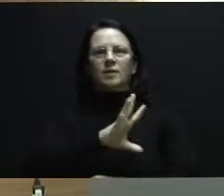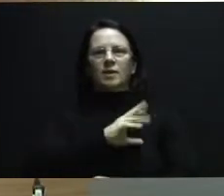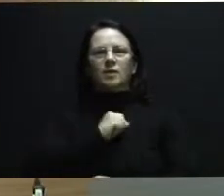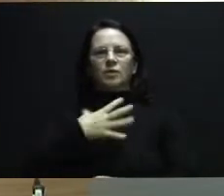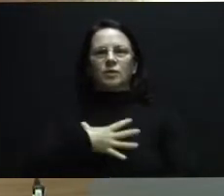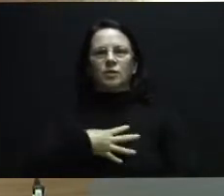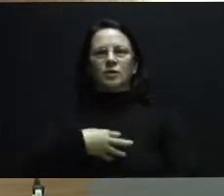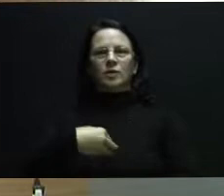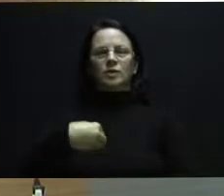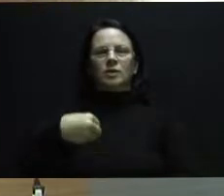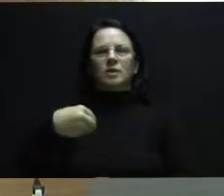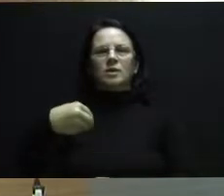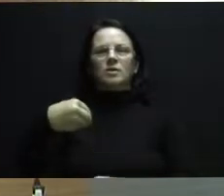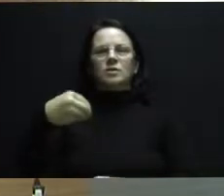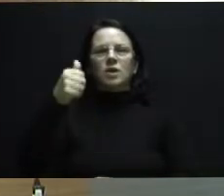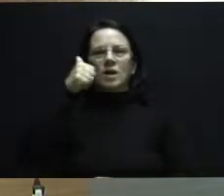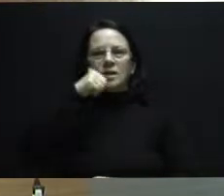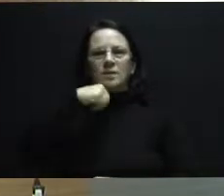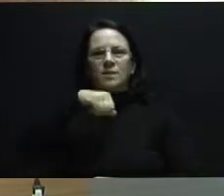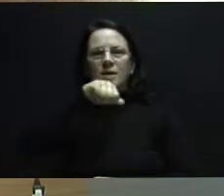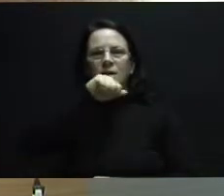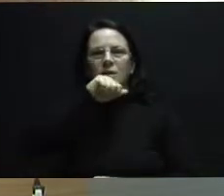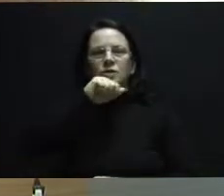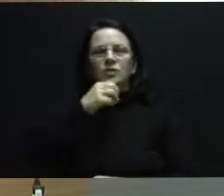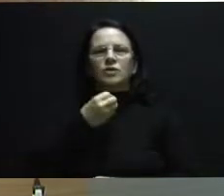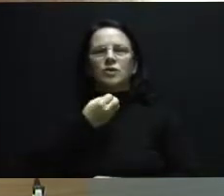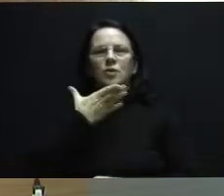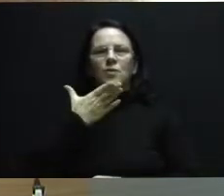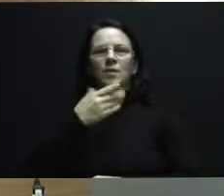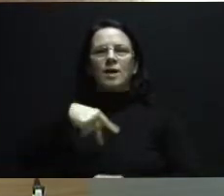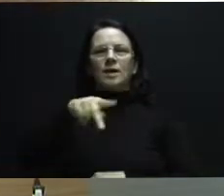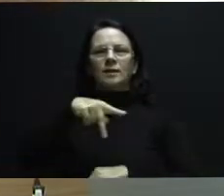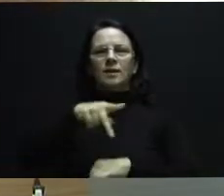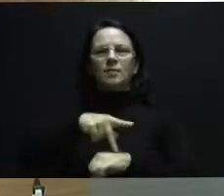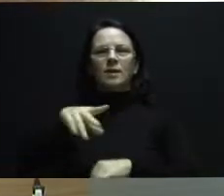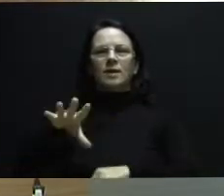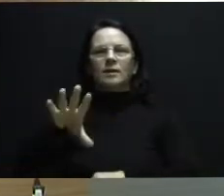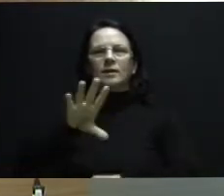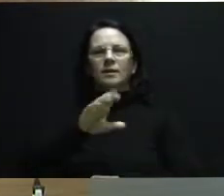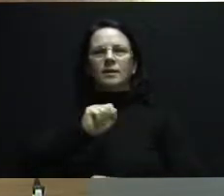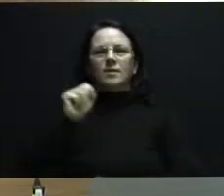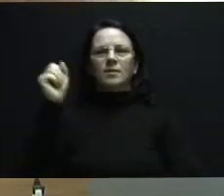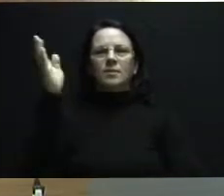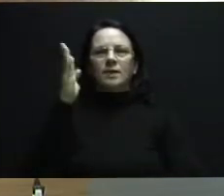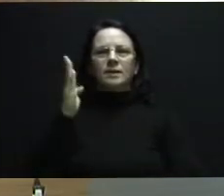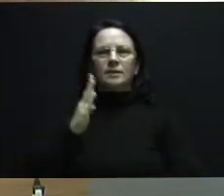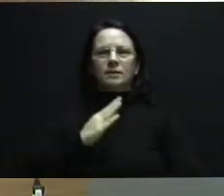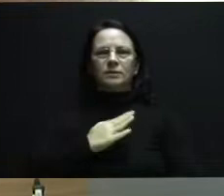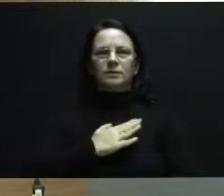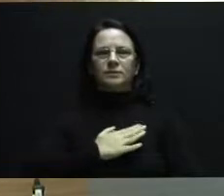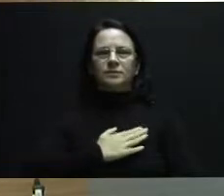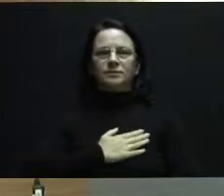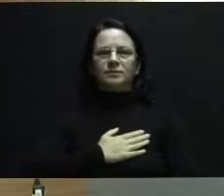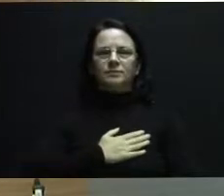amada, dos filhos desse sol, és mãe gentil, pátria amada, Brasil.